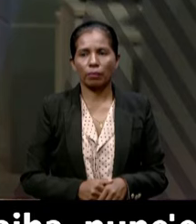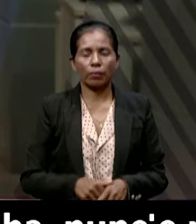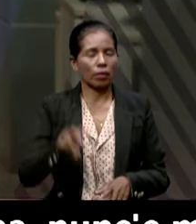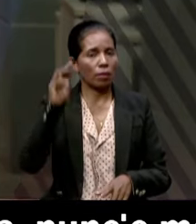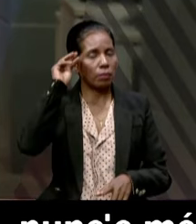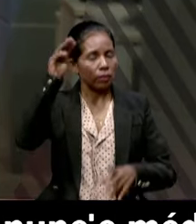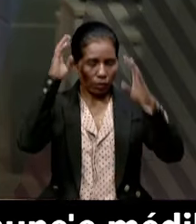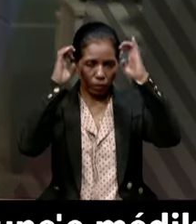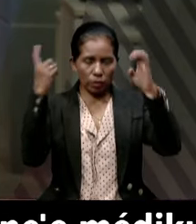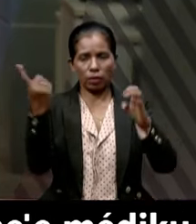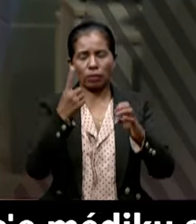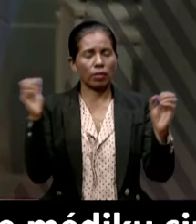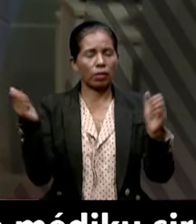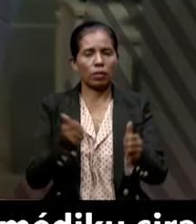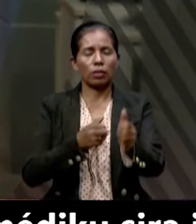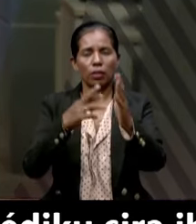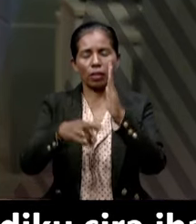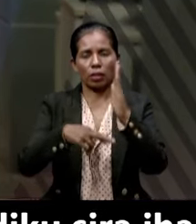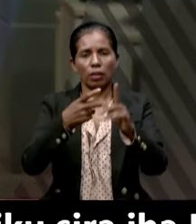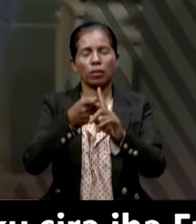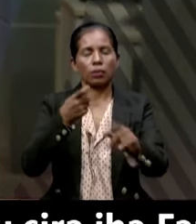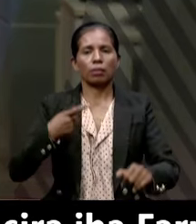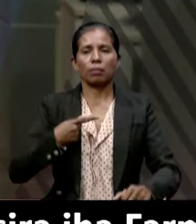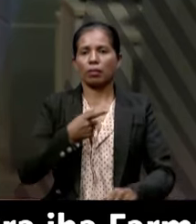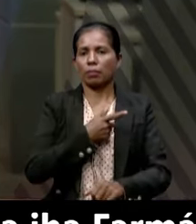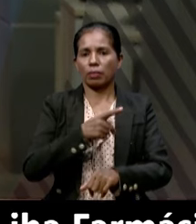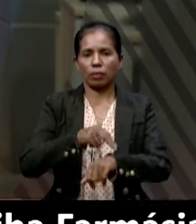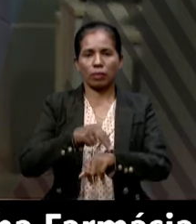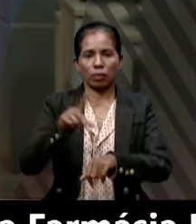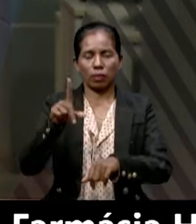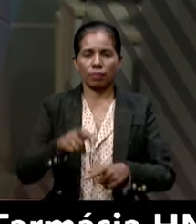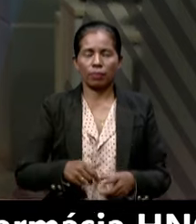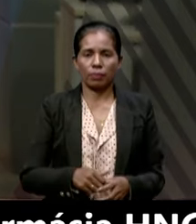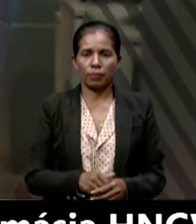Ministério da Educação firme se ela cumpre a resolução russa do Parlamento Nacional.